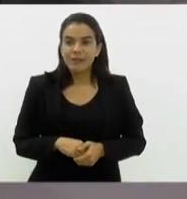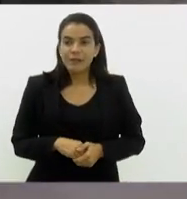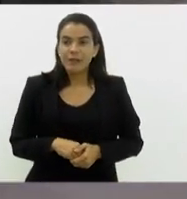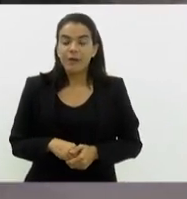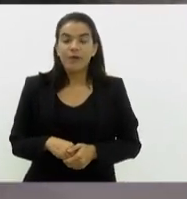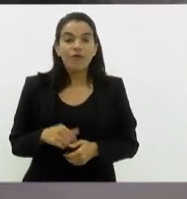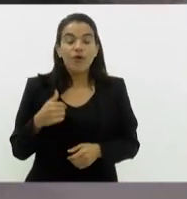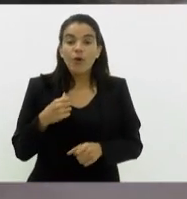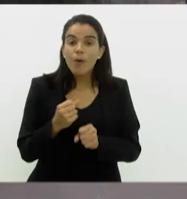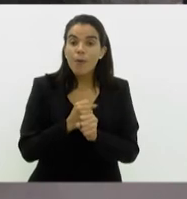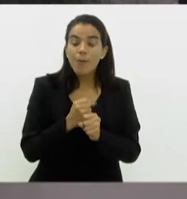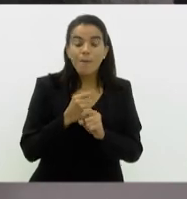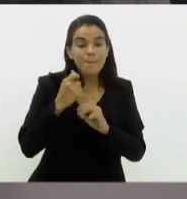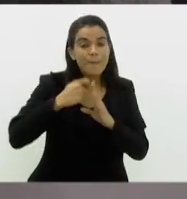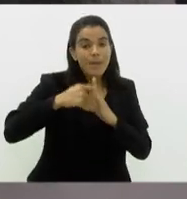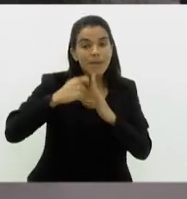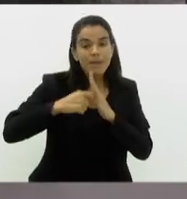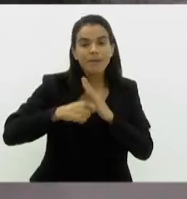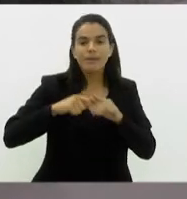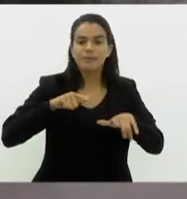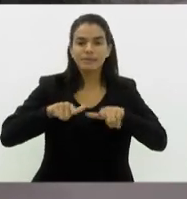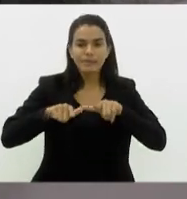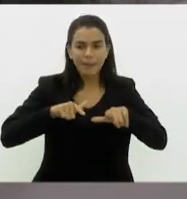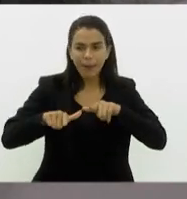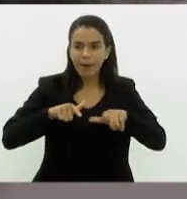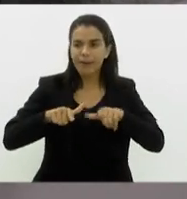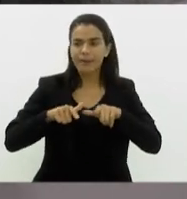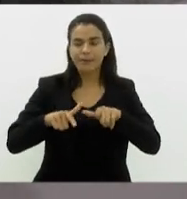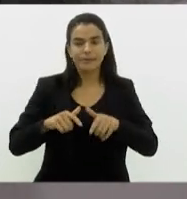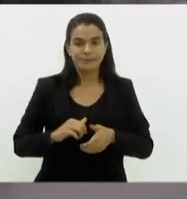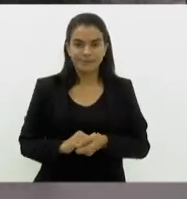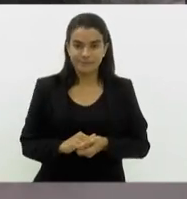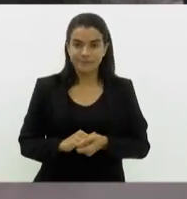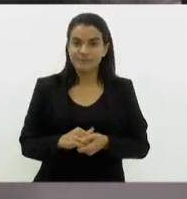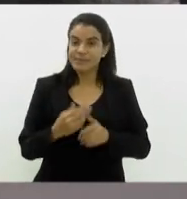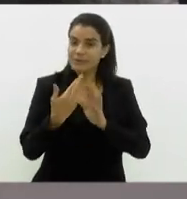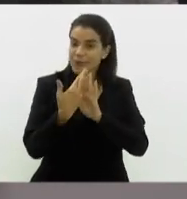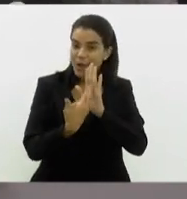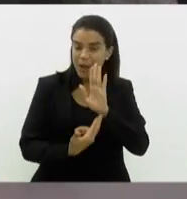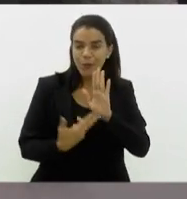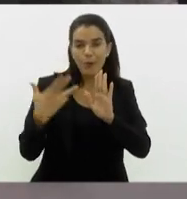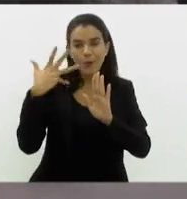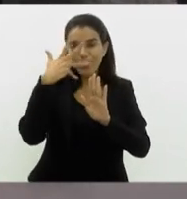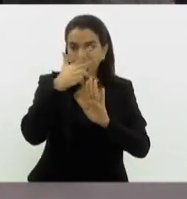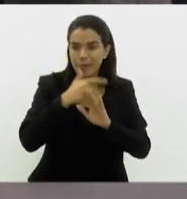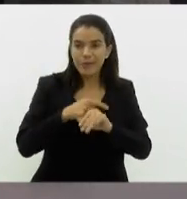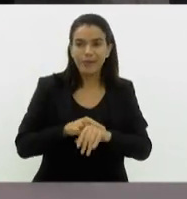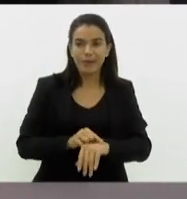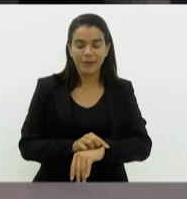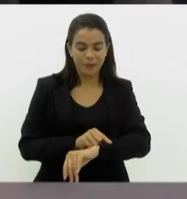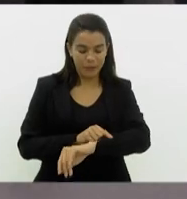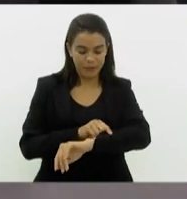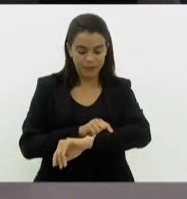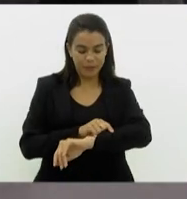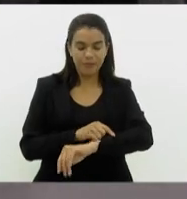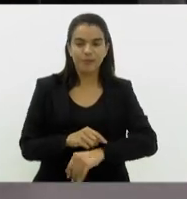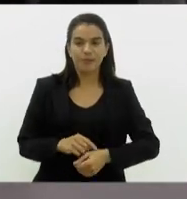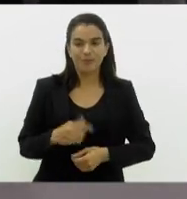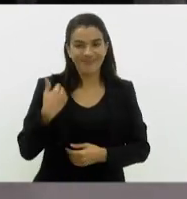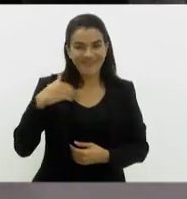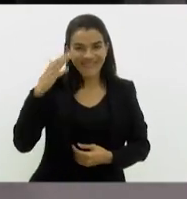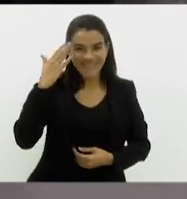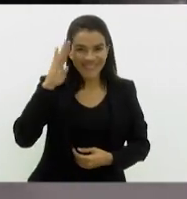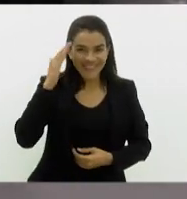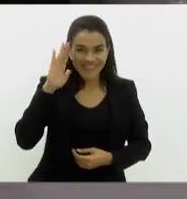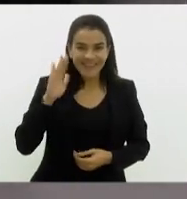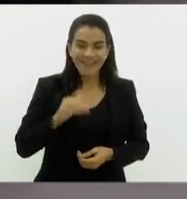foram meses trabalhando vocês debruçando eu acho que a gente tem que fazer um relatório final bonito que é aquilo que a gente vai entregar pra sociedade Entendeu meu meu